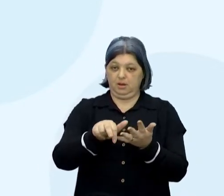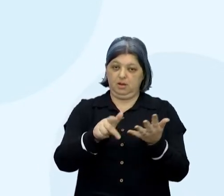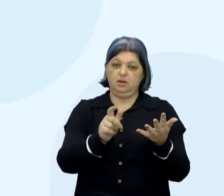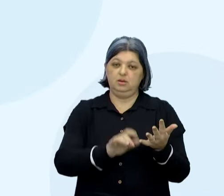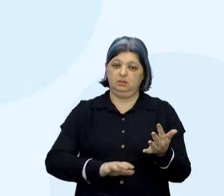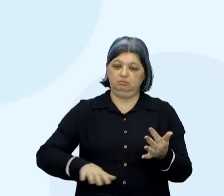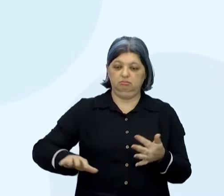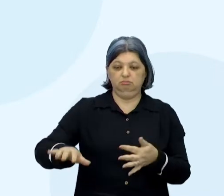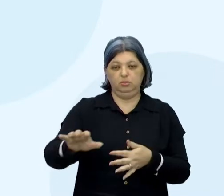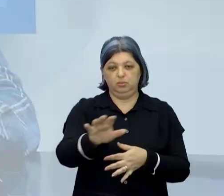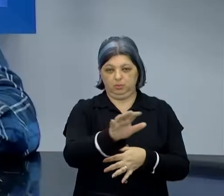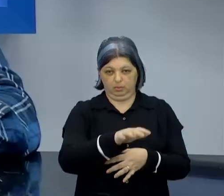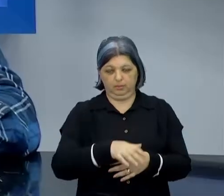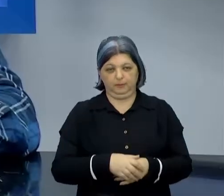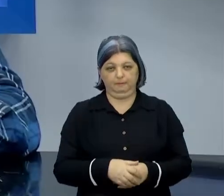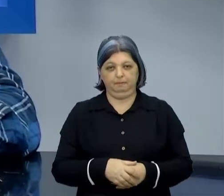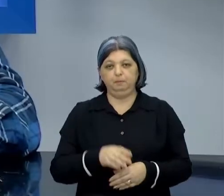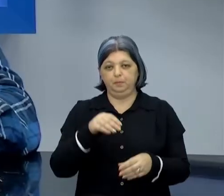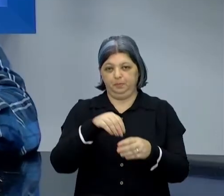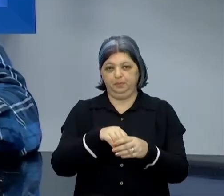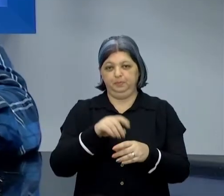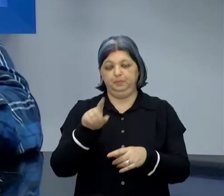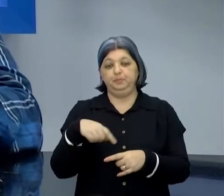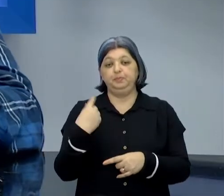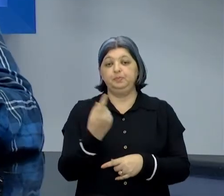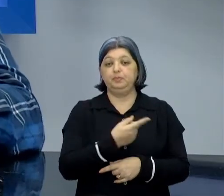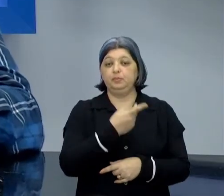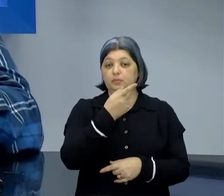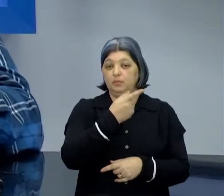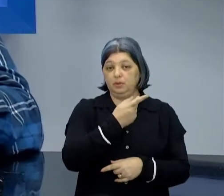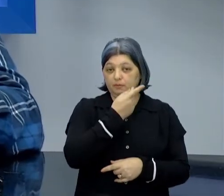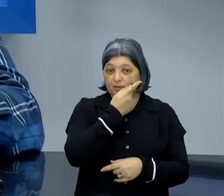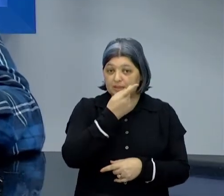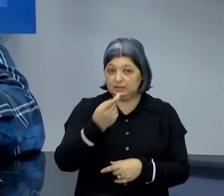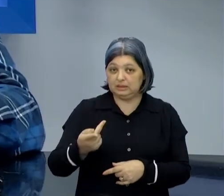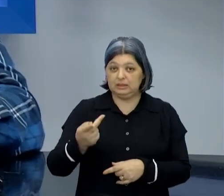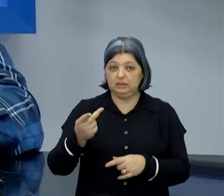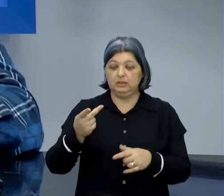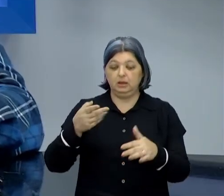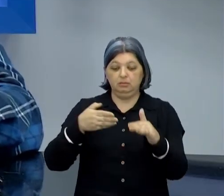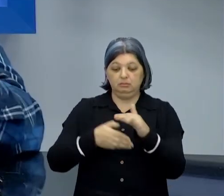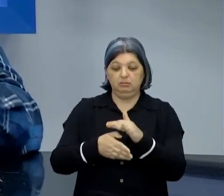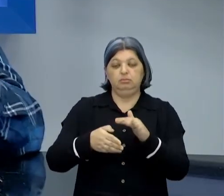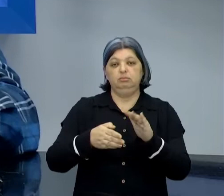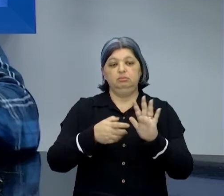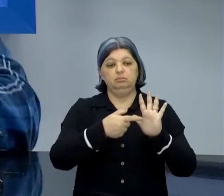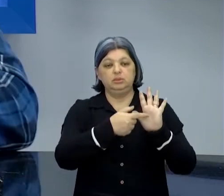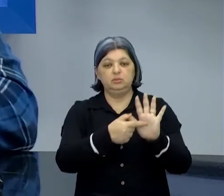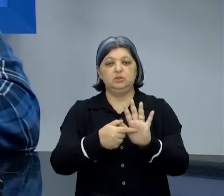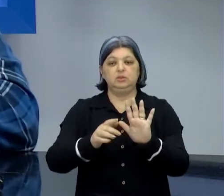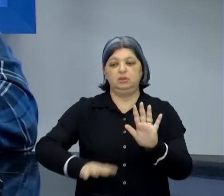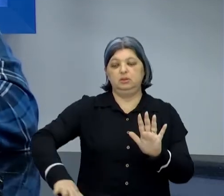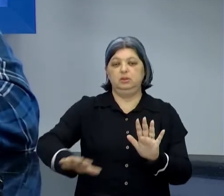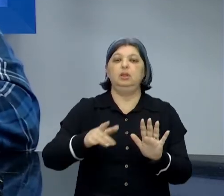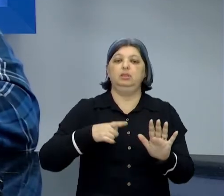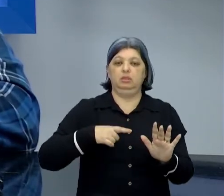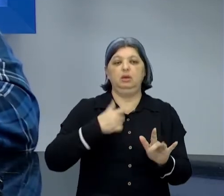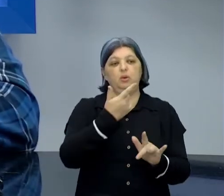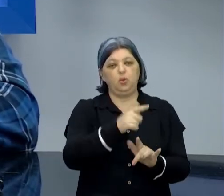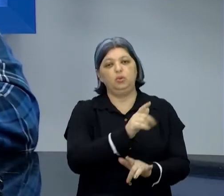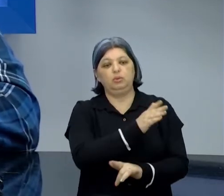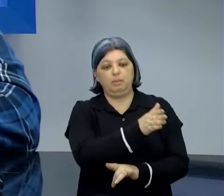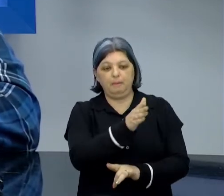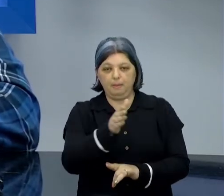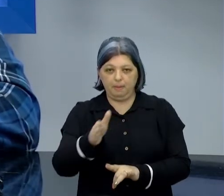ali inseridas nele, né? Então, a gente visita a área de exposição, mas existem vários outros setores que a gente nem